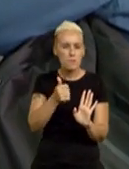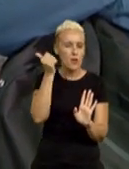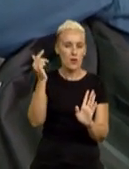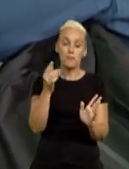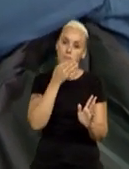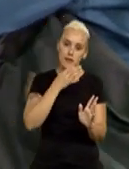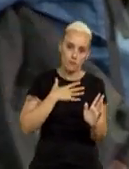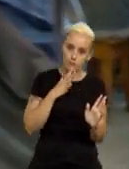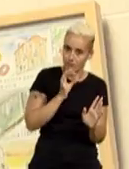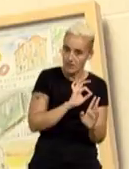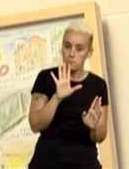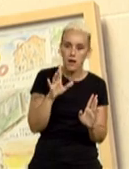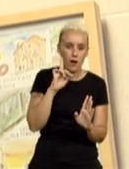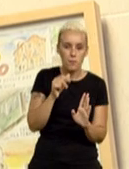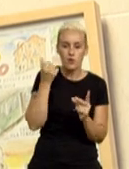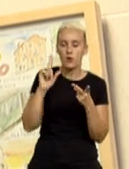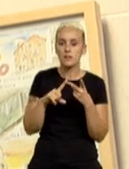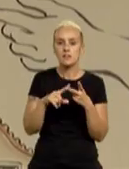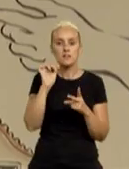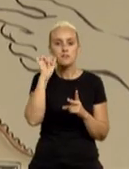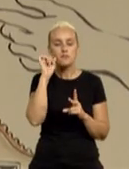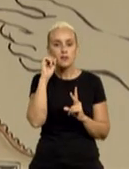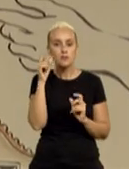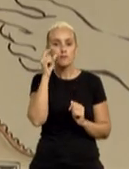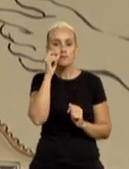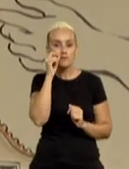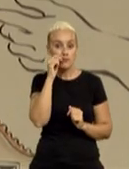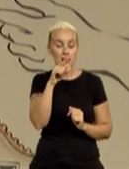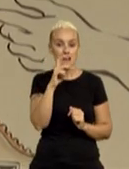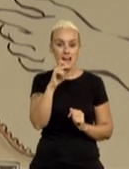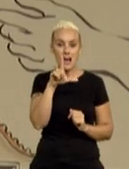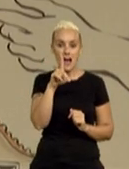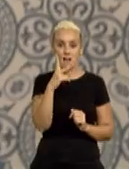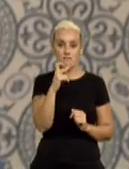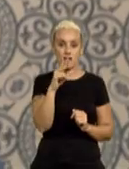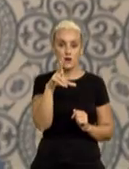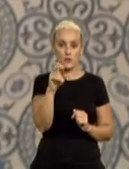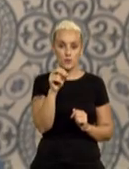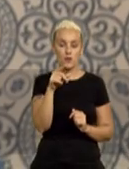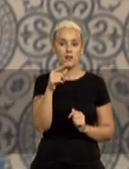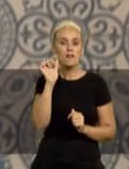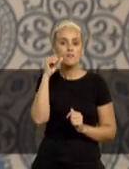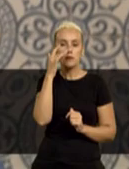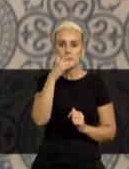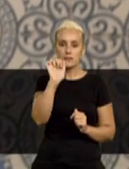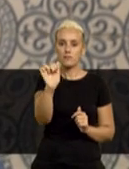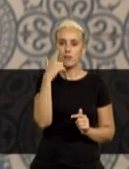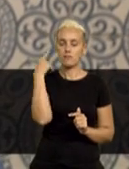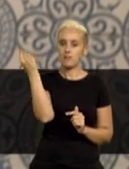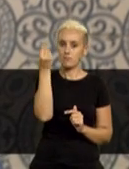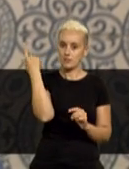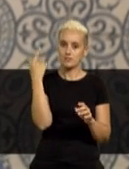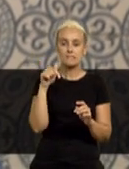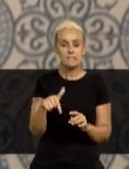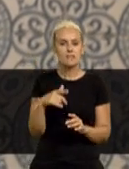para além disso, outra coisa que era fantástica, que era o vinho que o Álvaro trazia de São João da Pesqueira. Era um tinto famoso, mas isto é